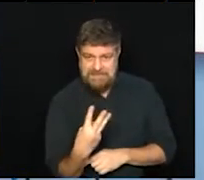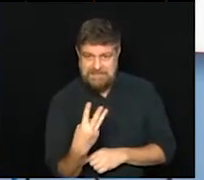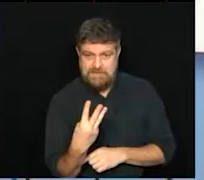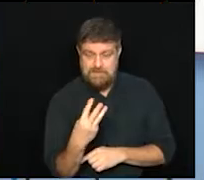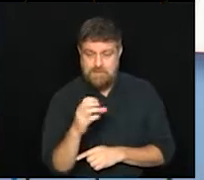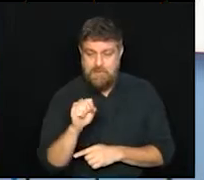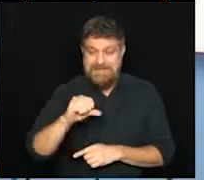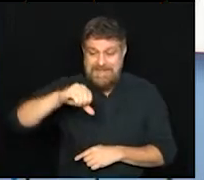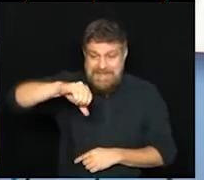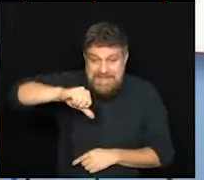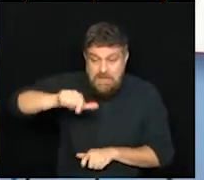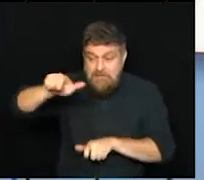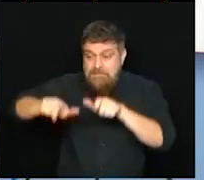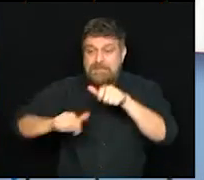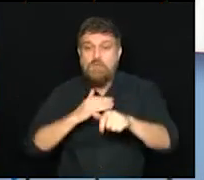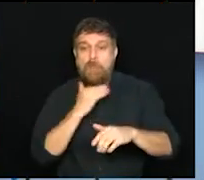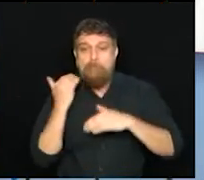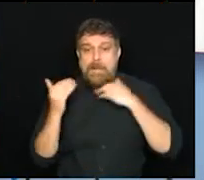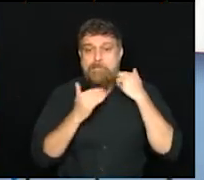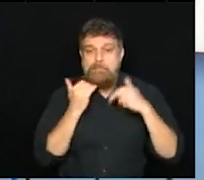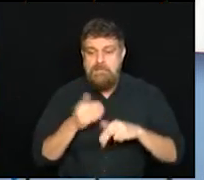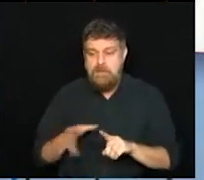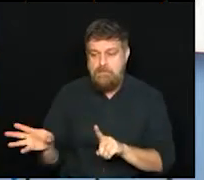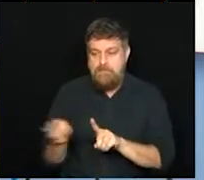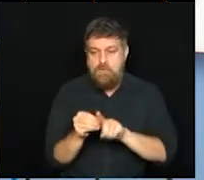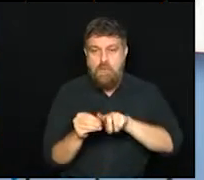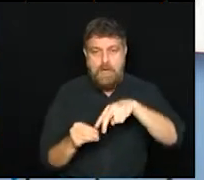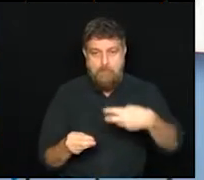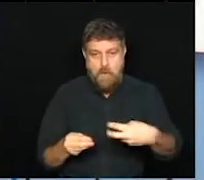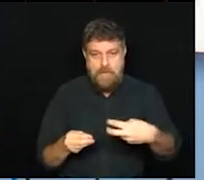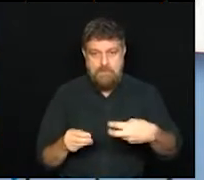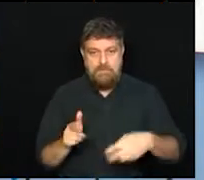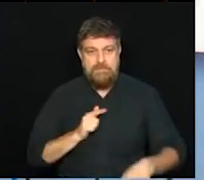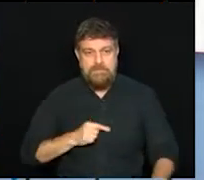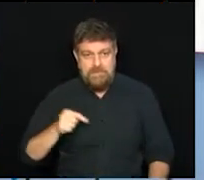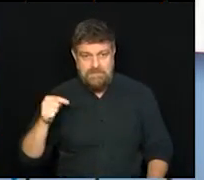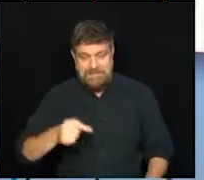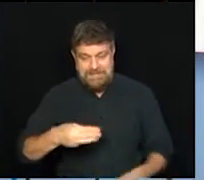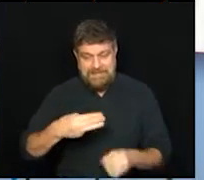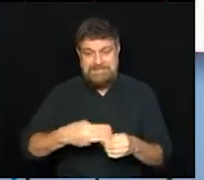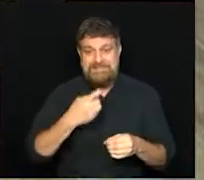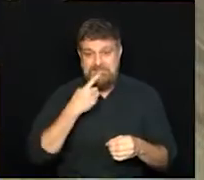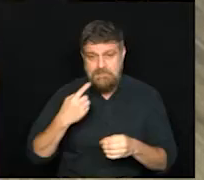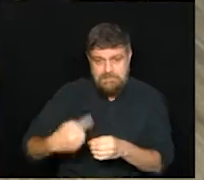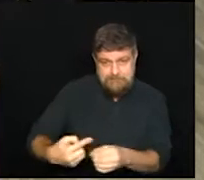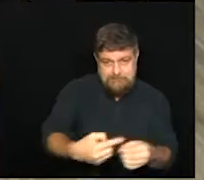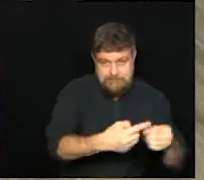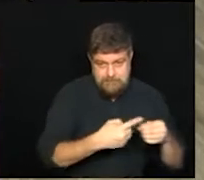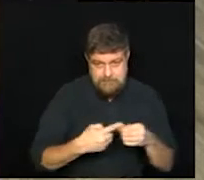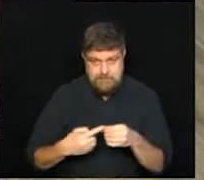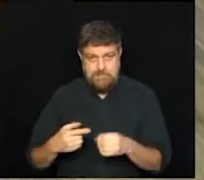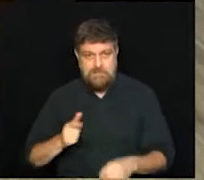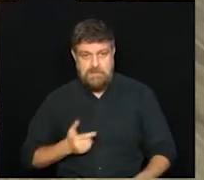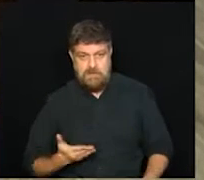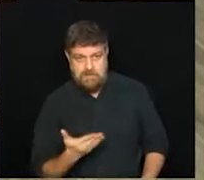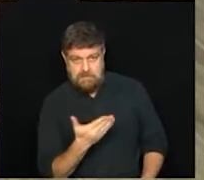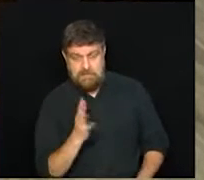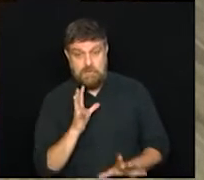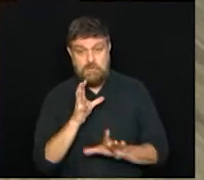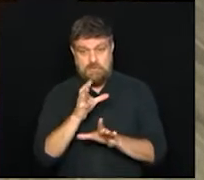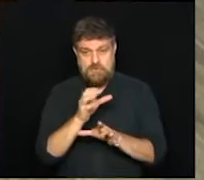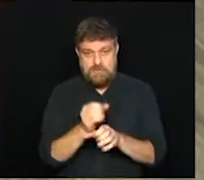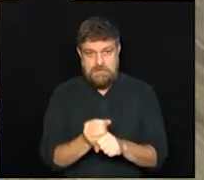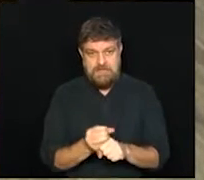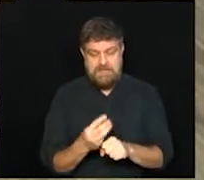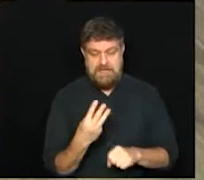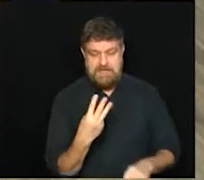130.389 óbitos. Nós vamos falar agora da região metropolitana de Campinas com as 21 cidades da RMC. Aqui nós temos